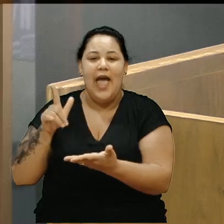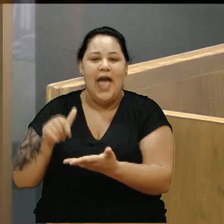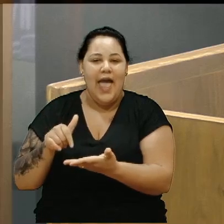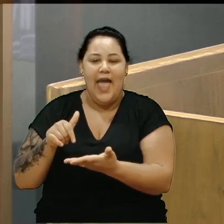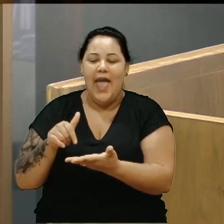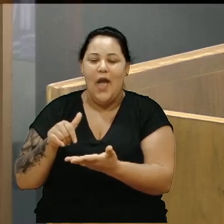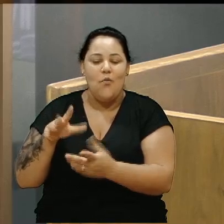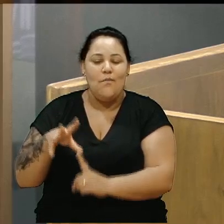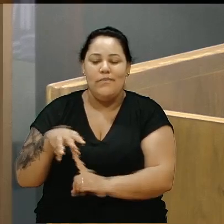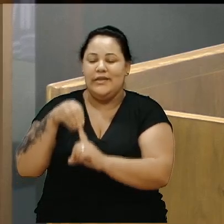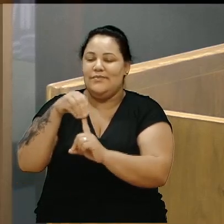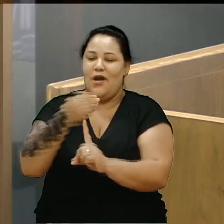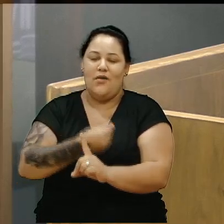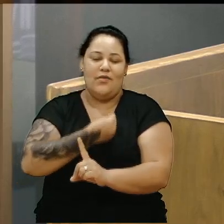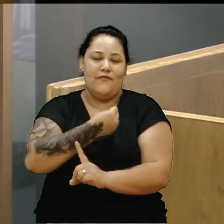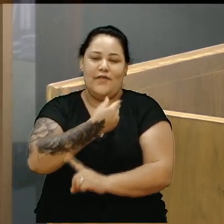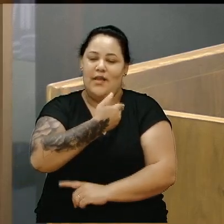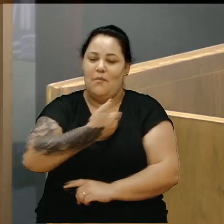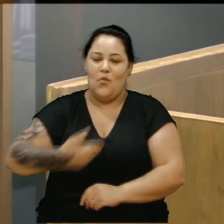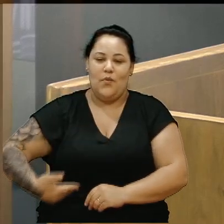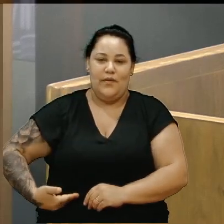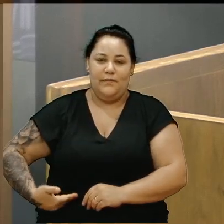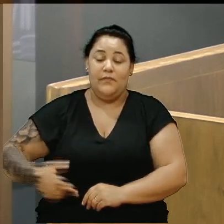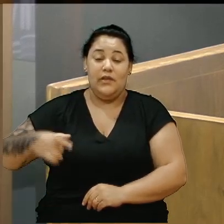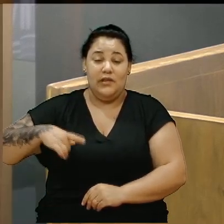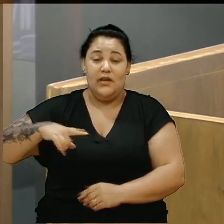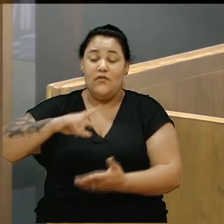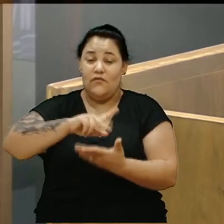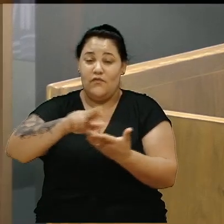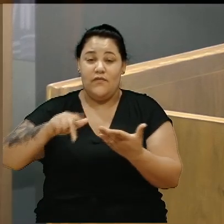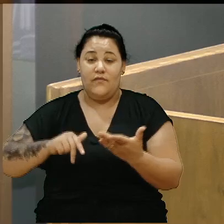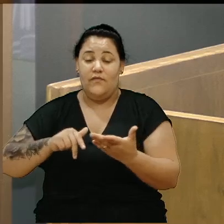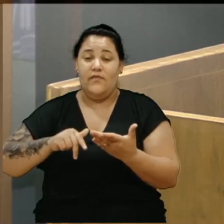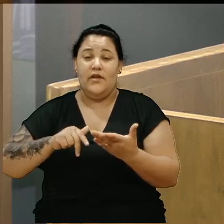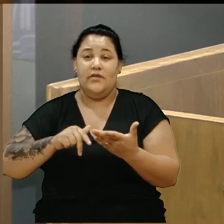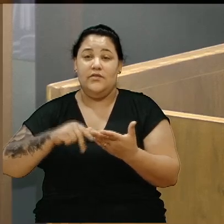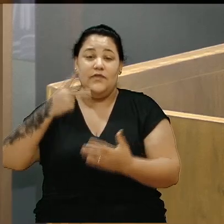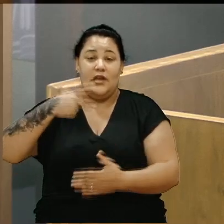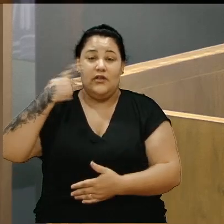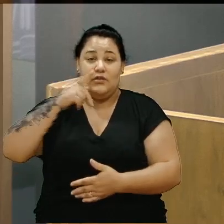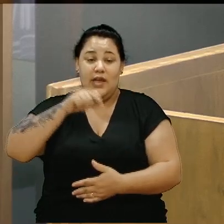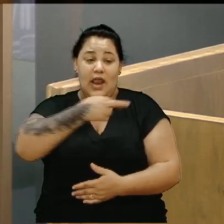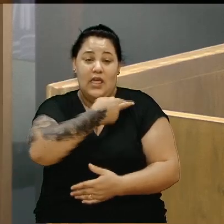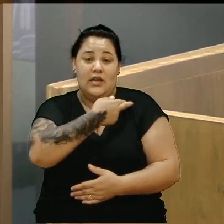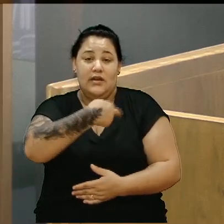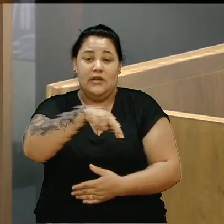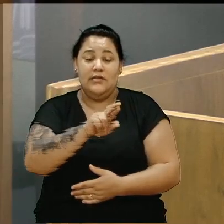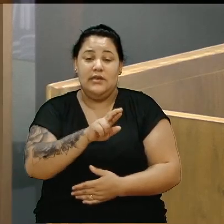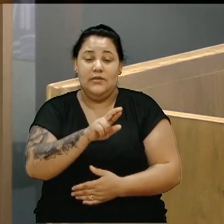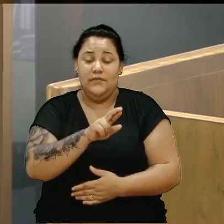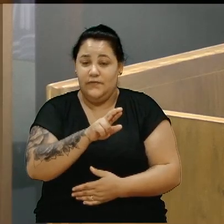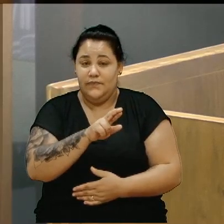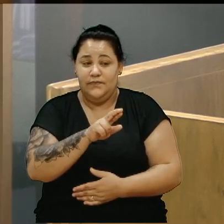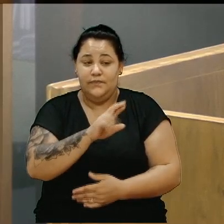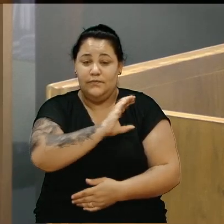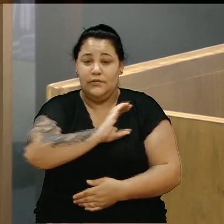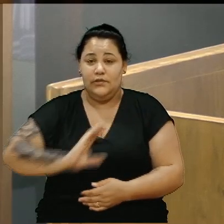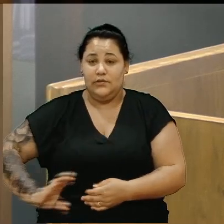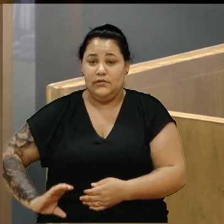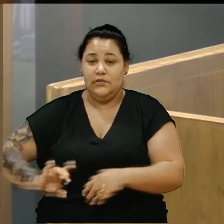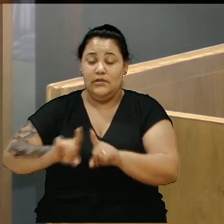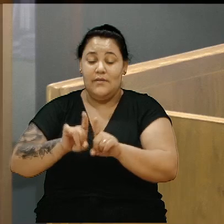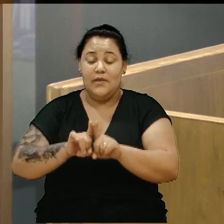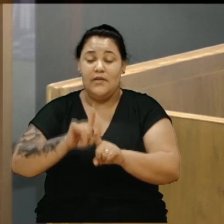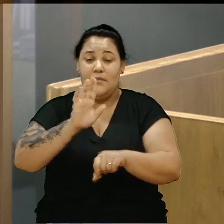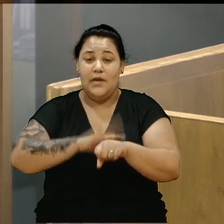E eu tenho aqui vários vereadores que são cristãos, e o maior exemplo que nós temos do servir